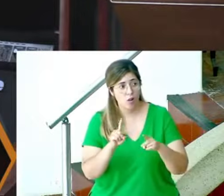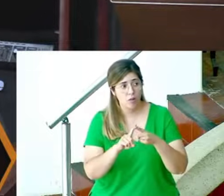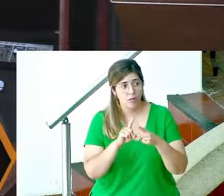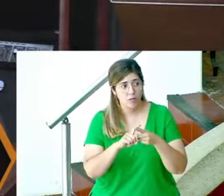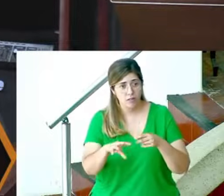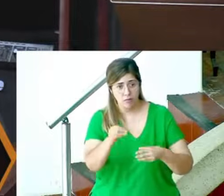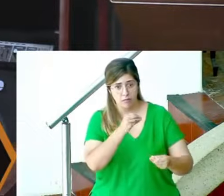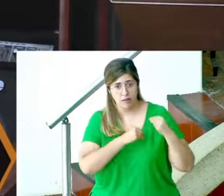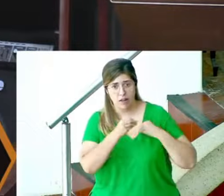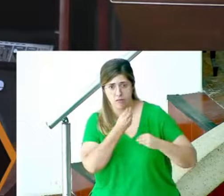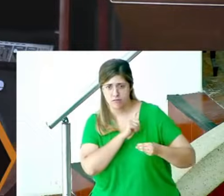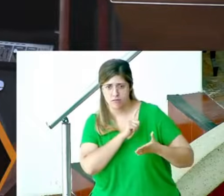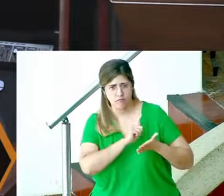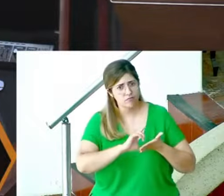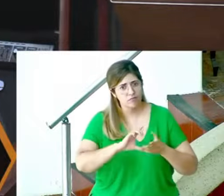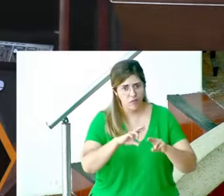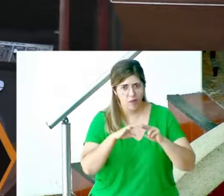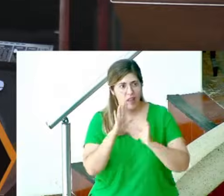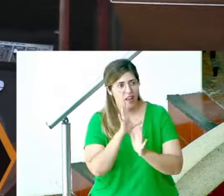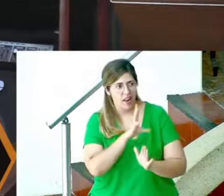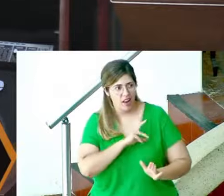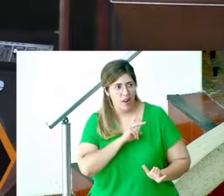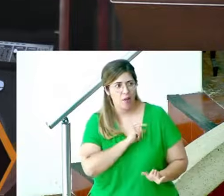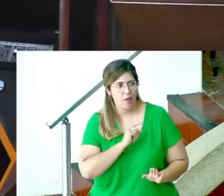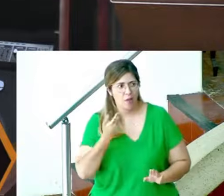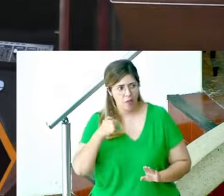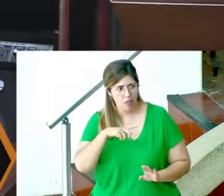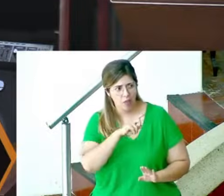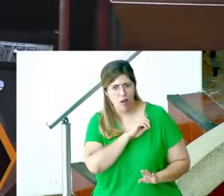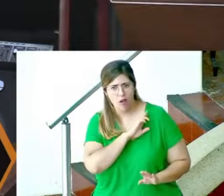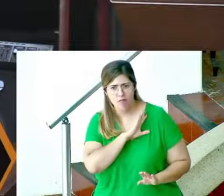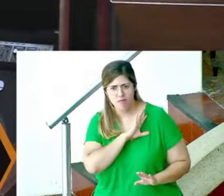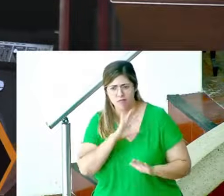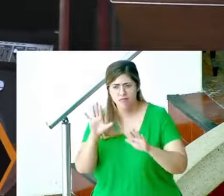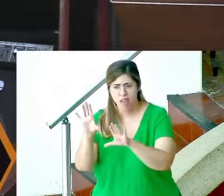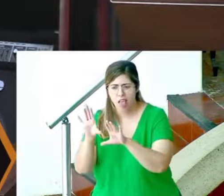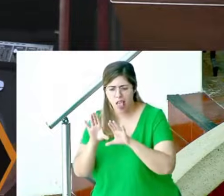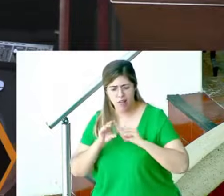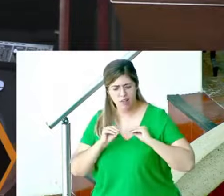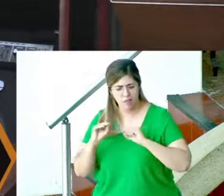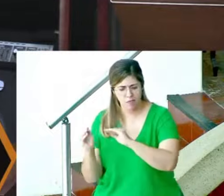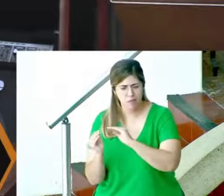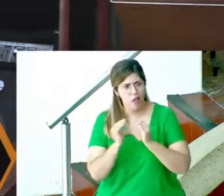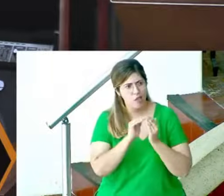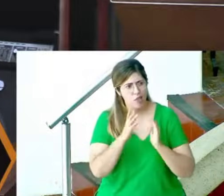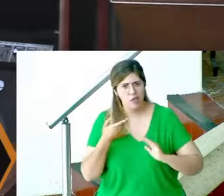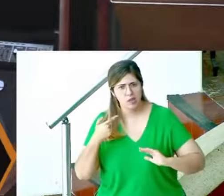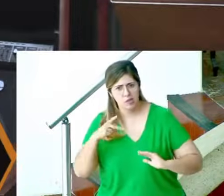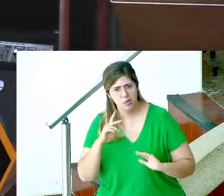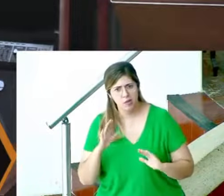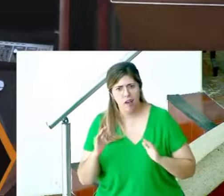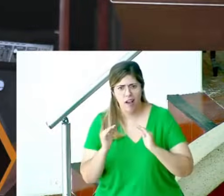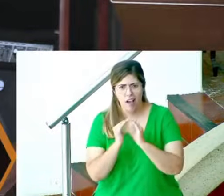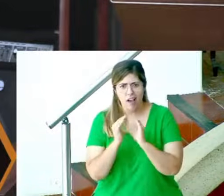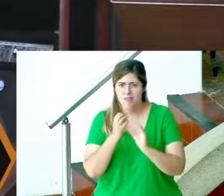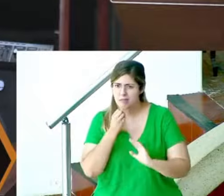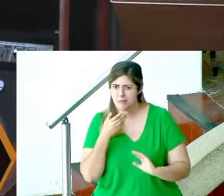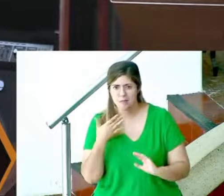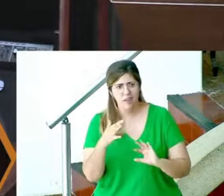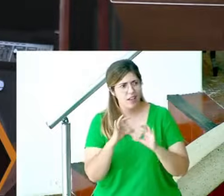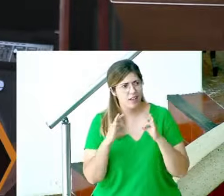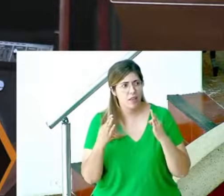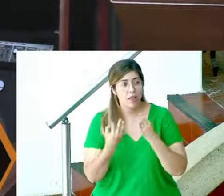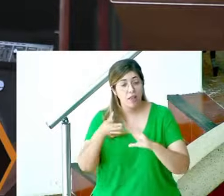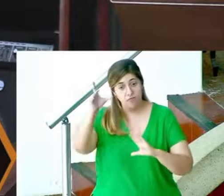pecados. Sede mutuamente hospitaleiros, sem murmuração. Servi uns aos outros, cada um conforme o